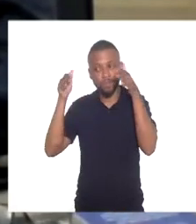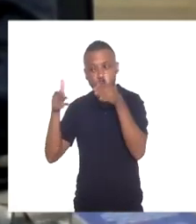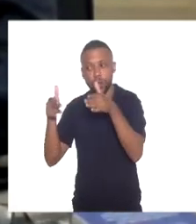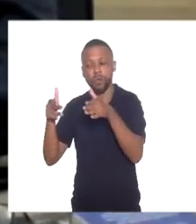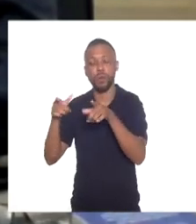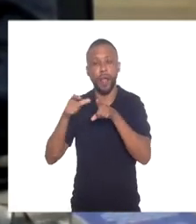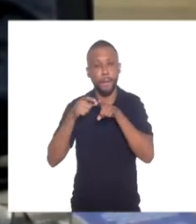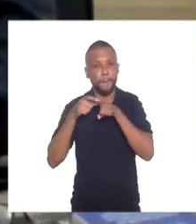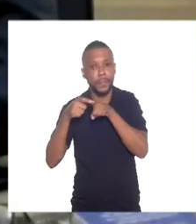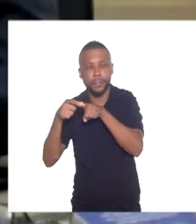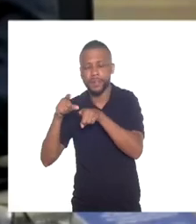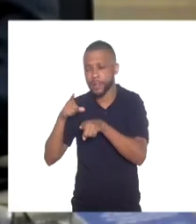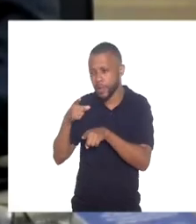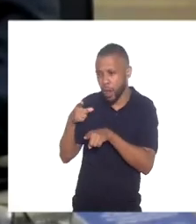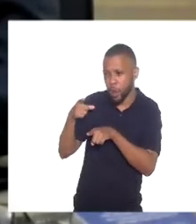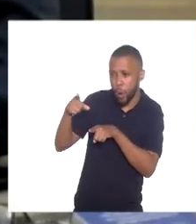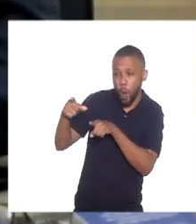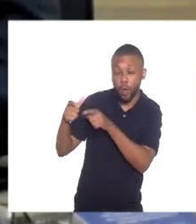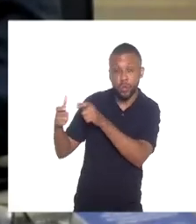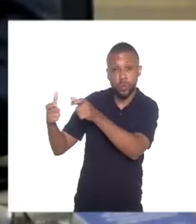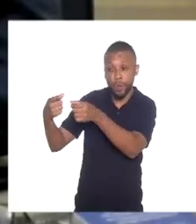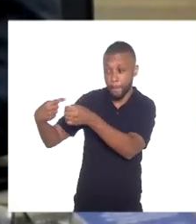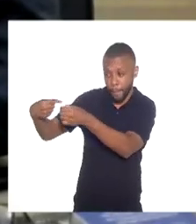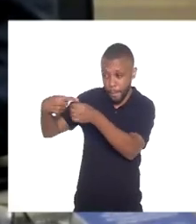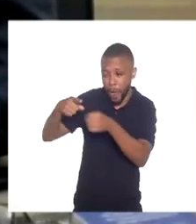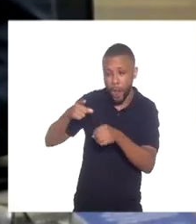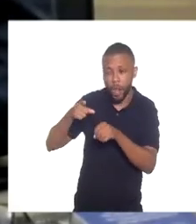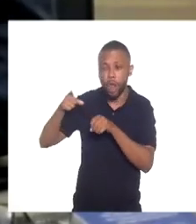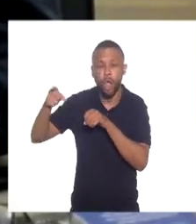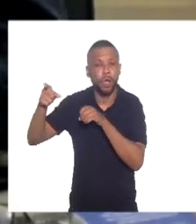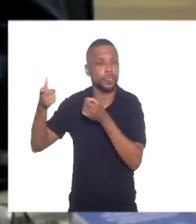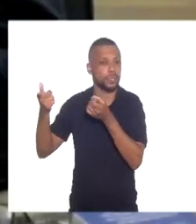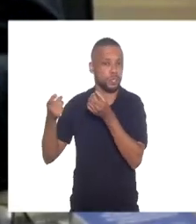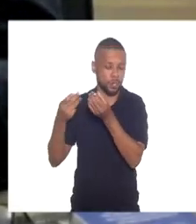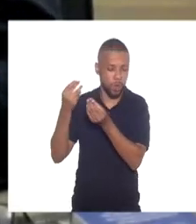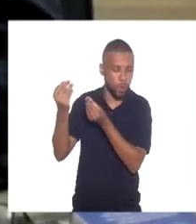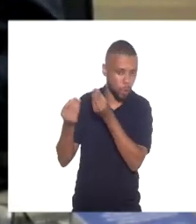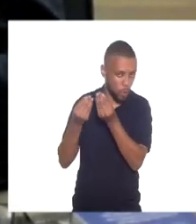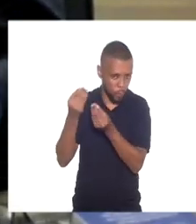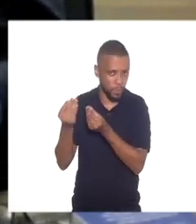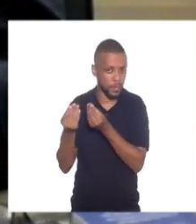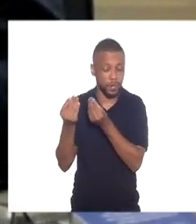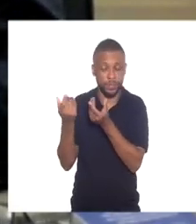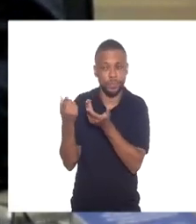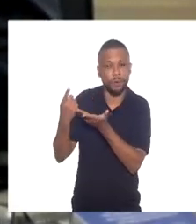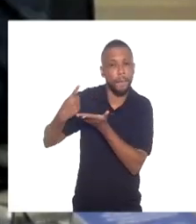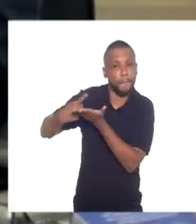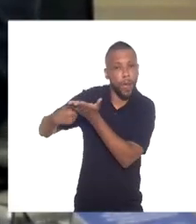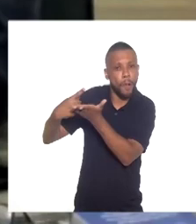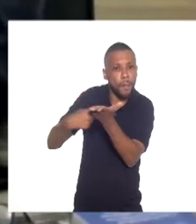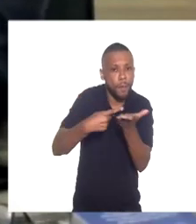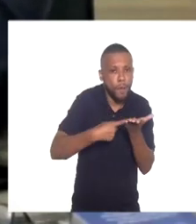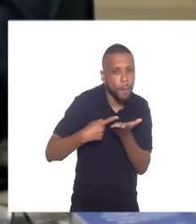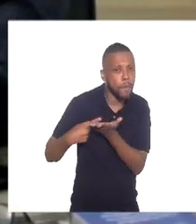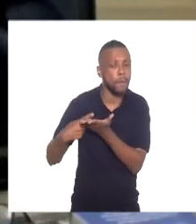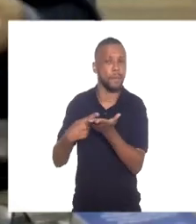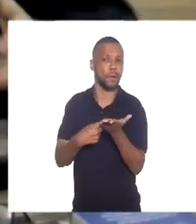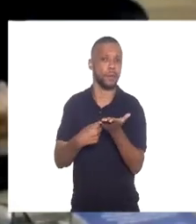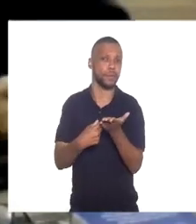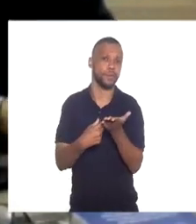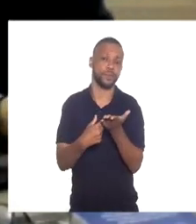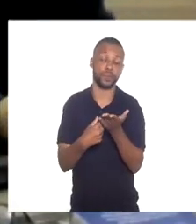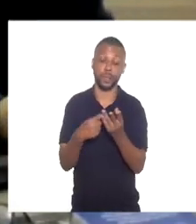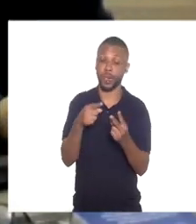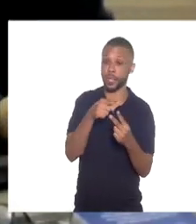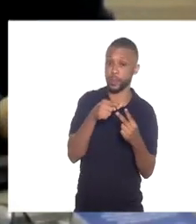aí acho que o deputado André podia falar um pouco aí sobre o Fundo Soberano, que exatamente a gente pode articular essas duas coisas. Ou seja, é necessário ter